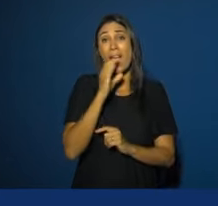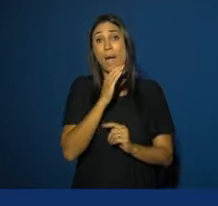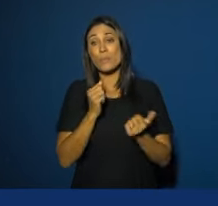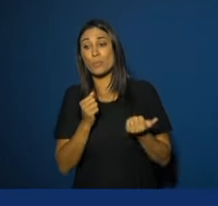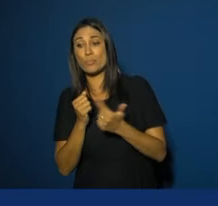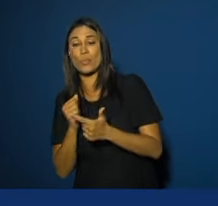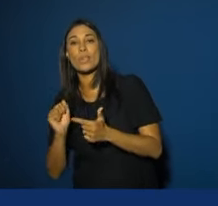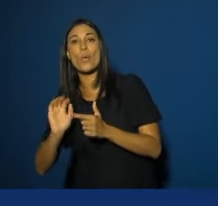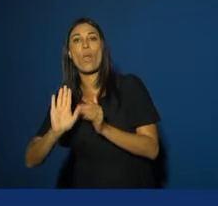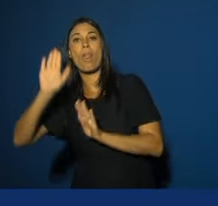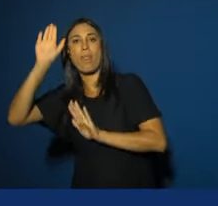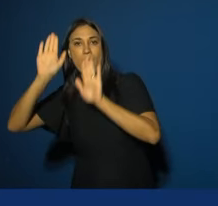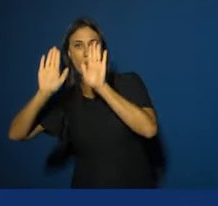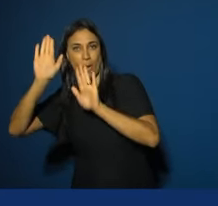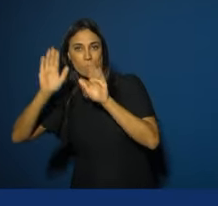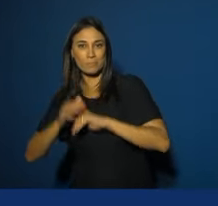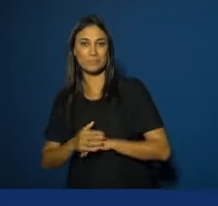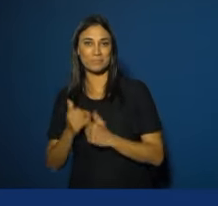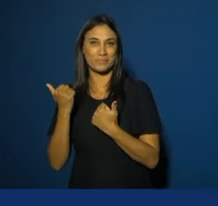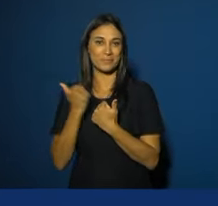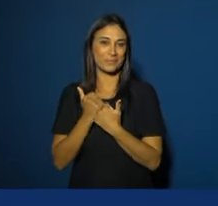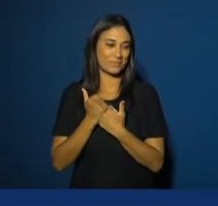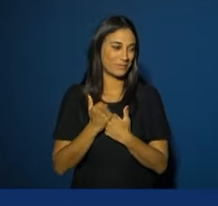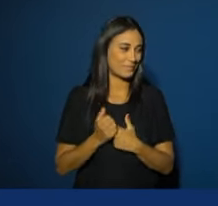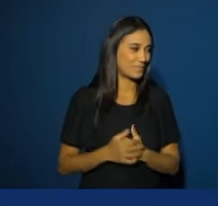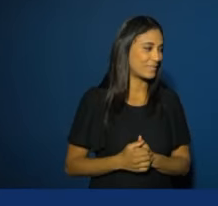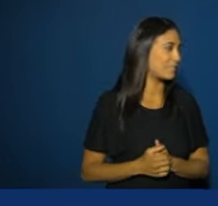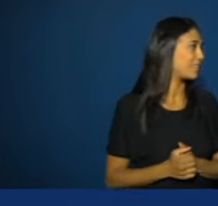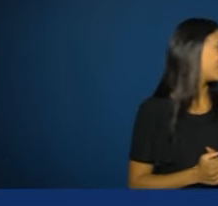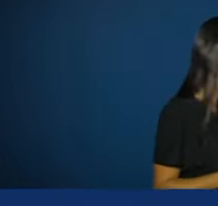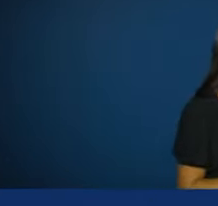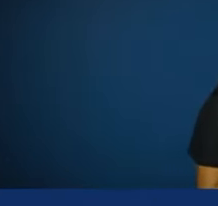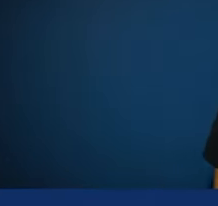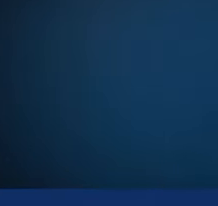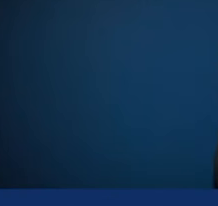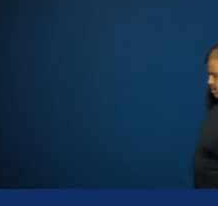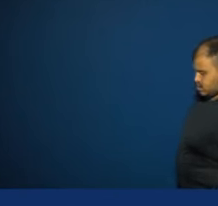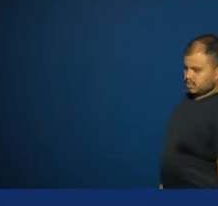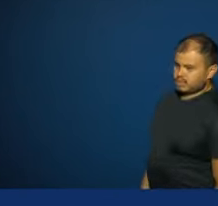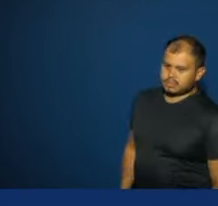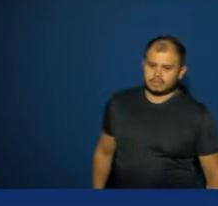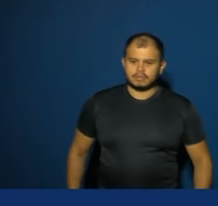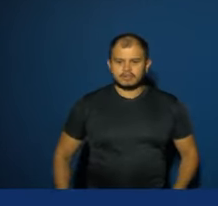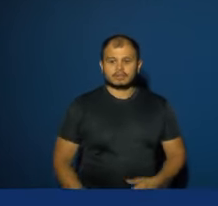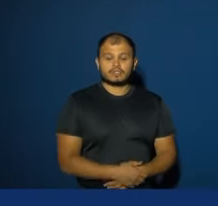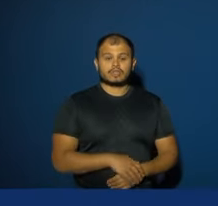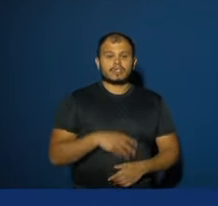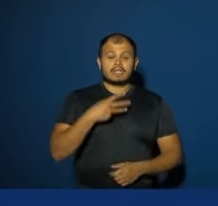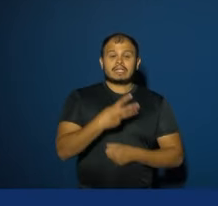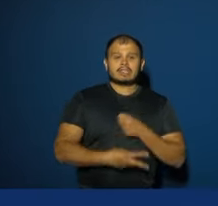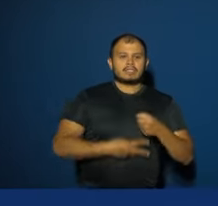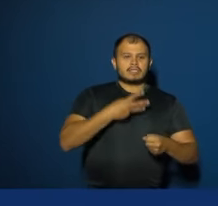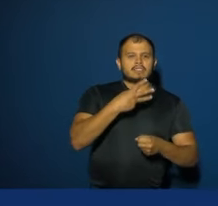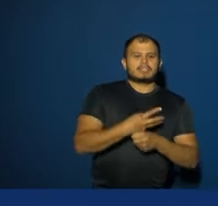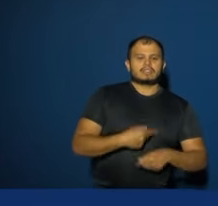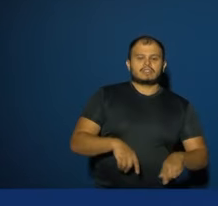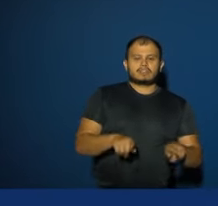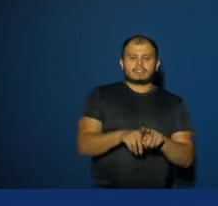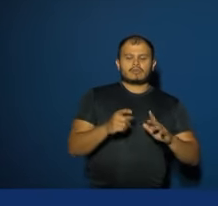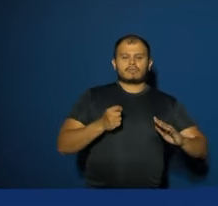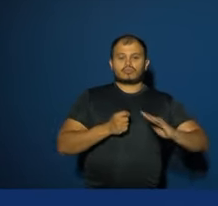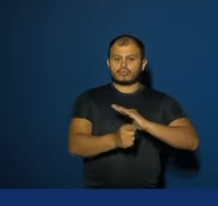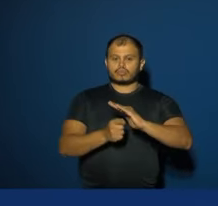o leilão você faz o leilão hoje mas os investimentos só começam mesmo ali a partir do terceiro ano o ciclo Grosso de